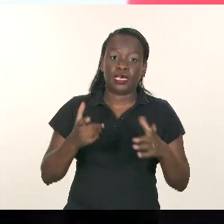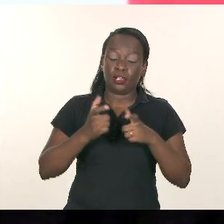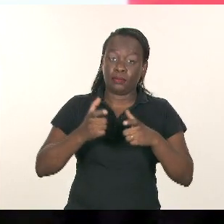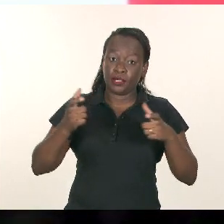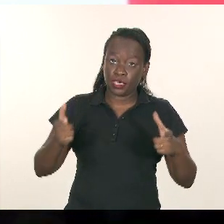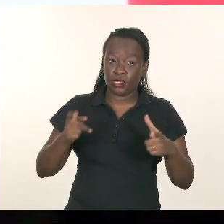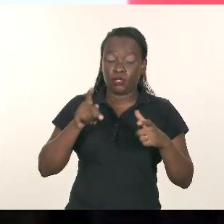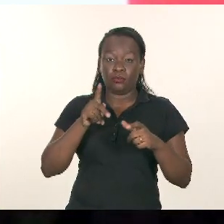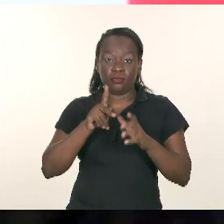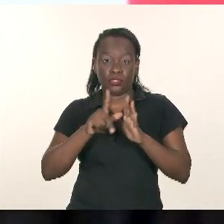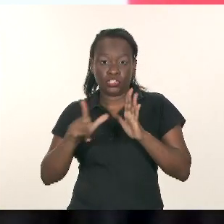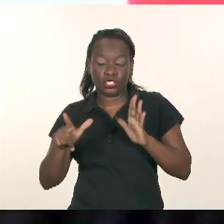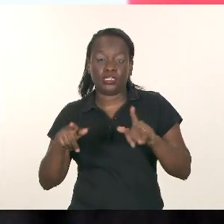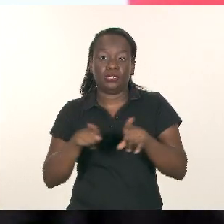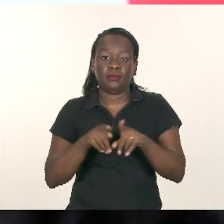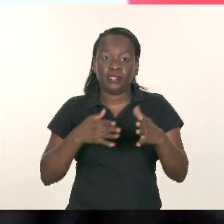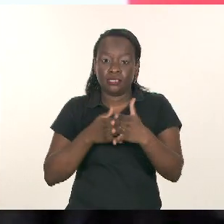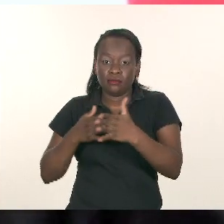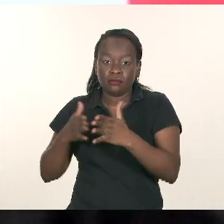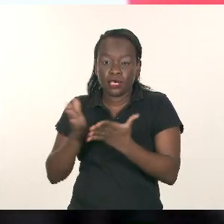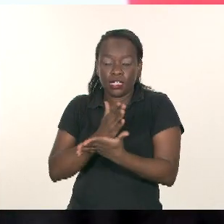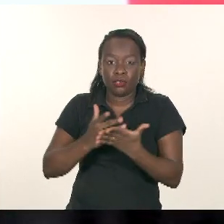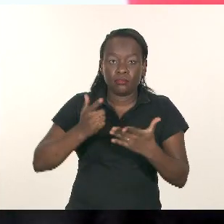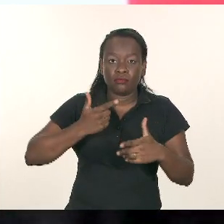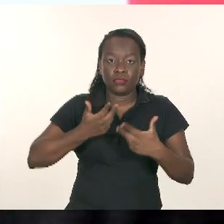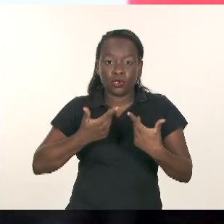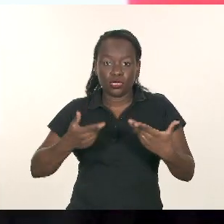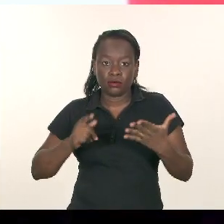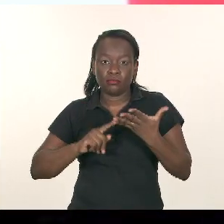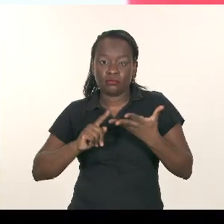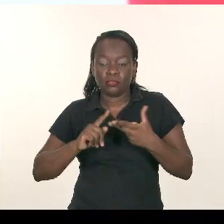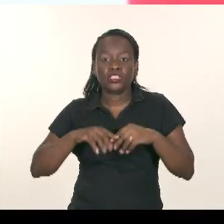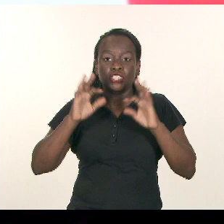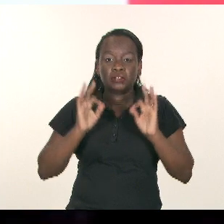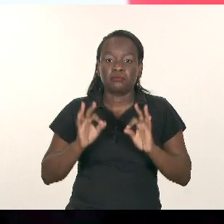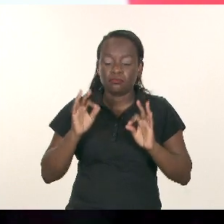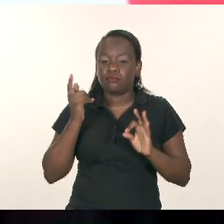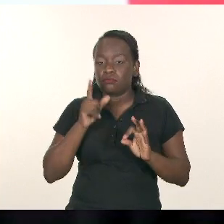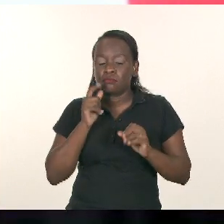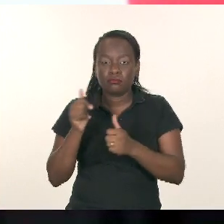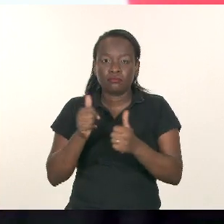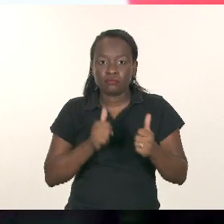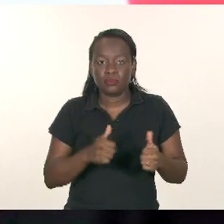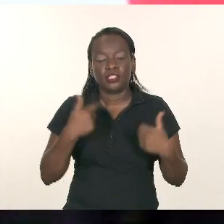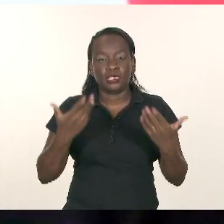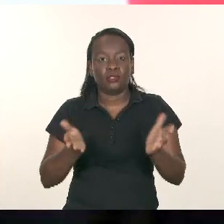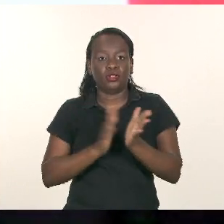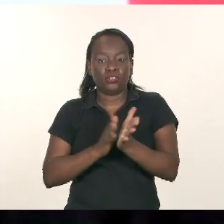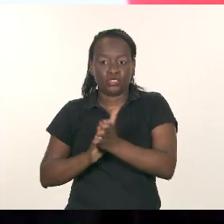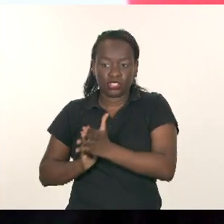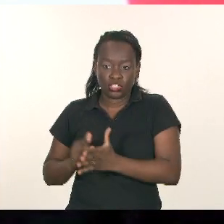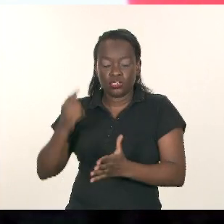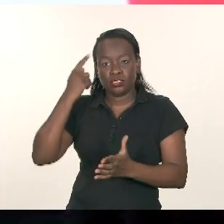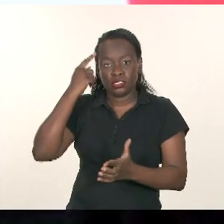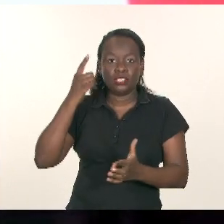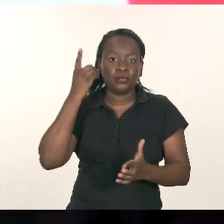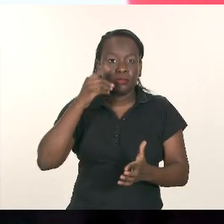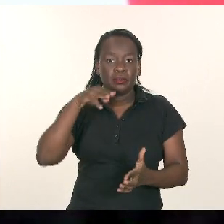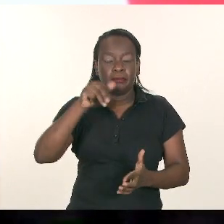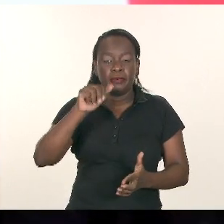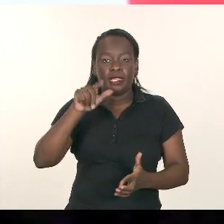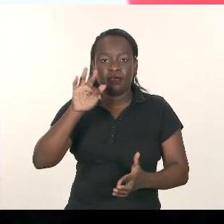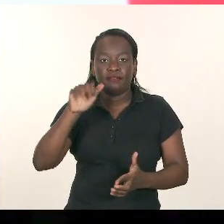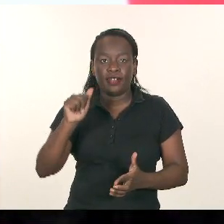o projeto quanto para delimitar melhor algumas questões, foram contempladas. Então, elogio a iniciativa do deputado